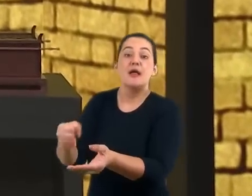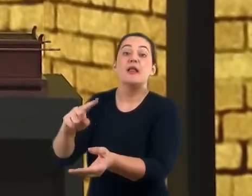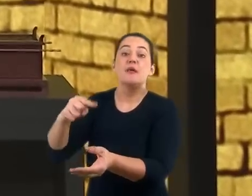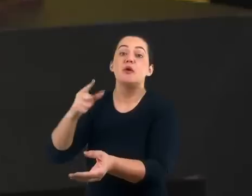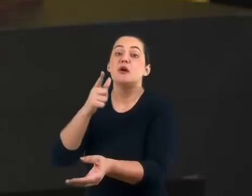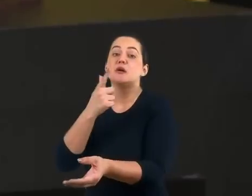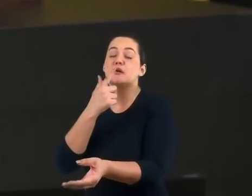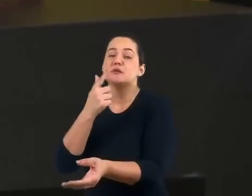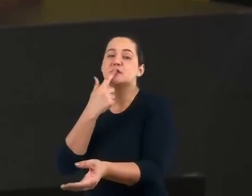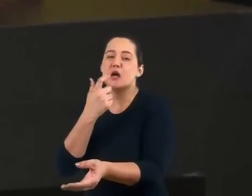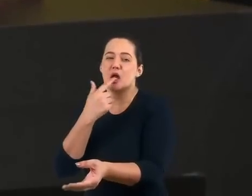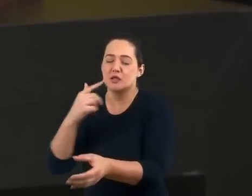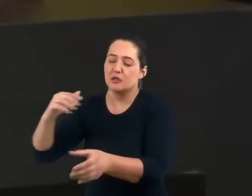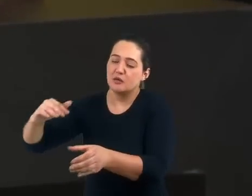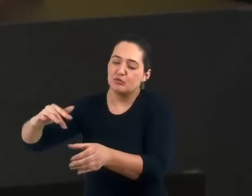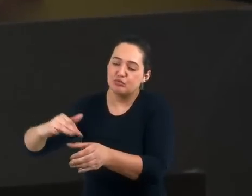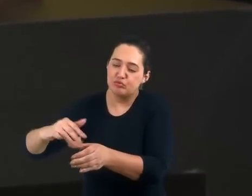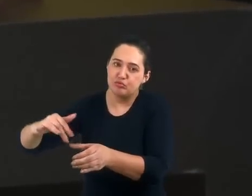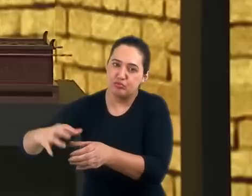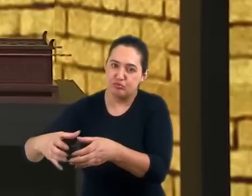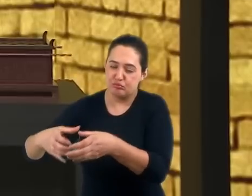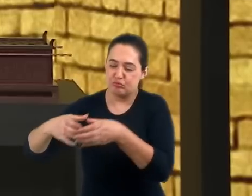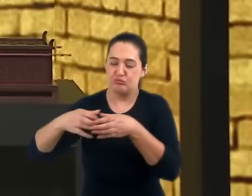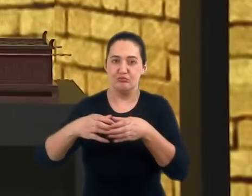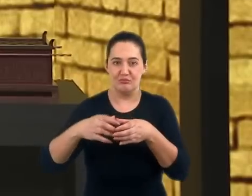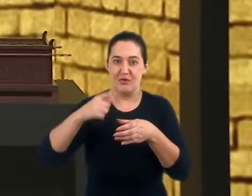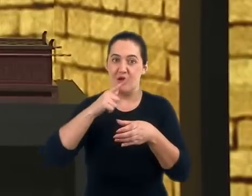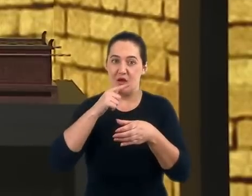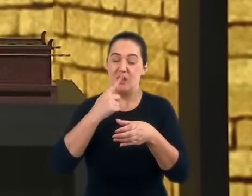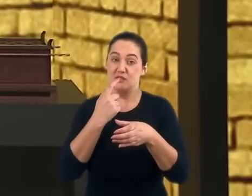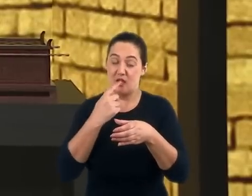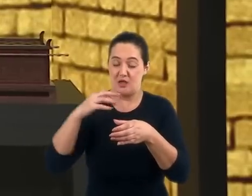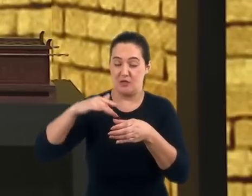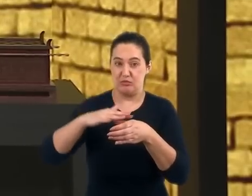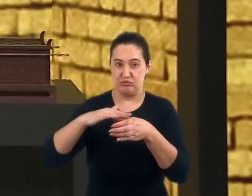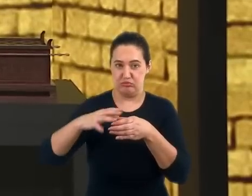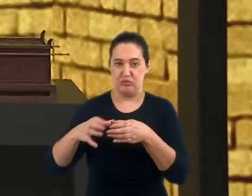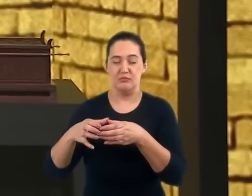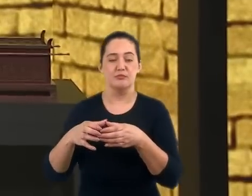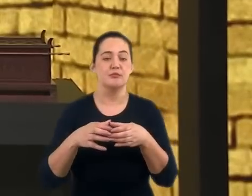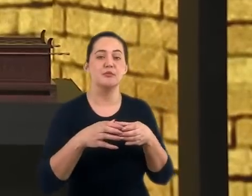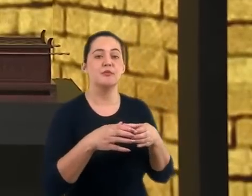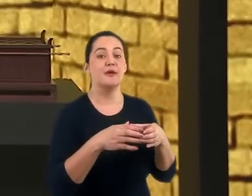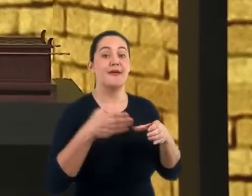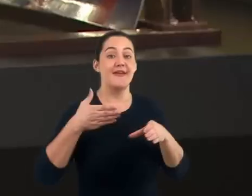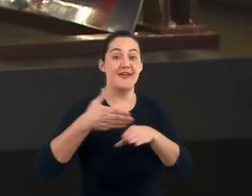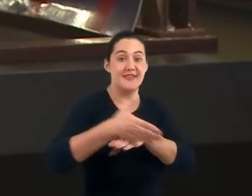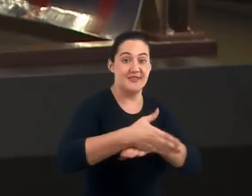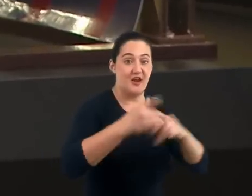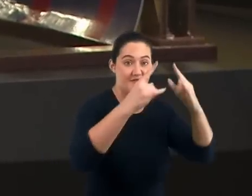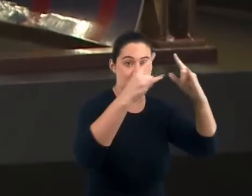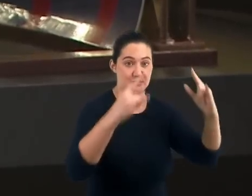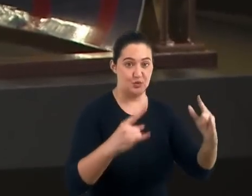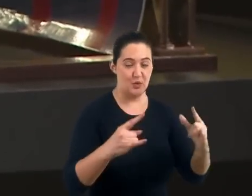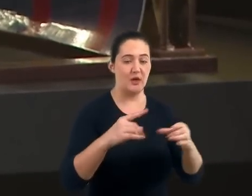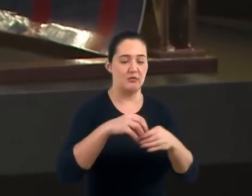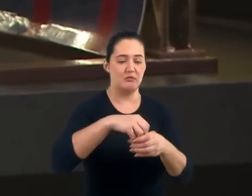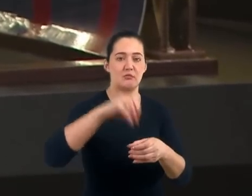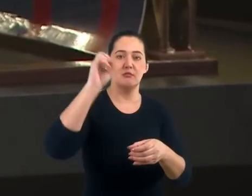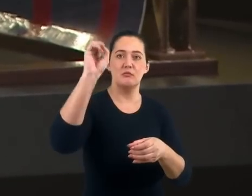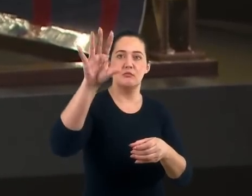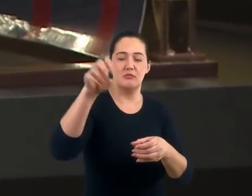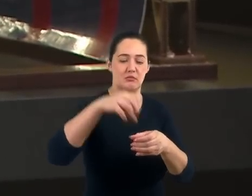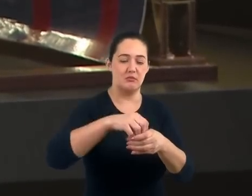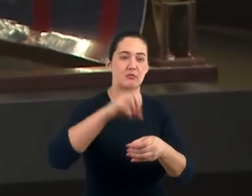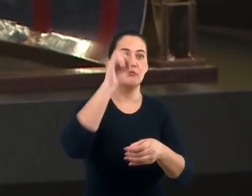levado para dentro do santuário e era aspergido aqui nas paredes internas do santuário,